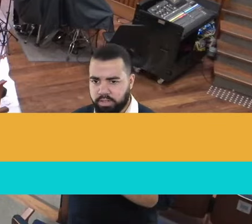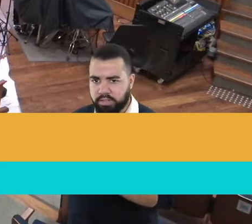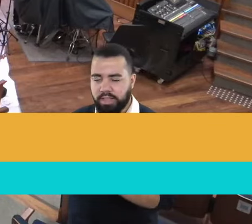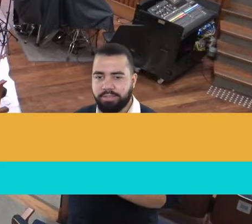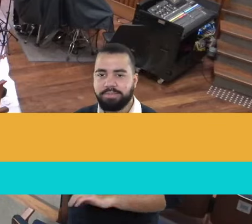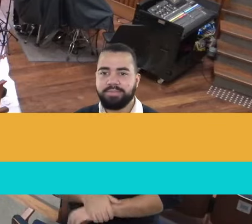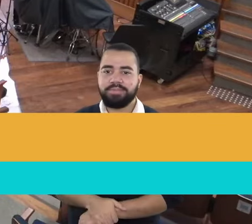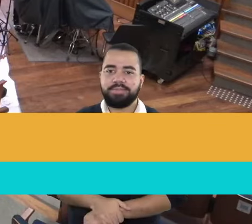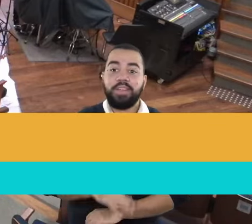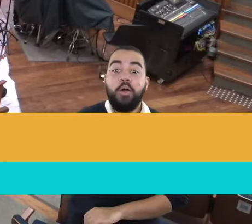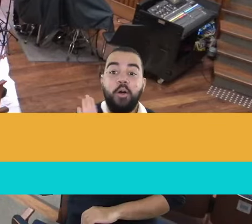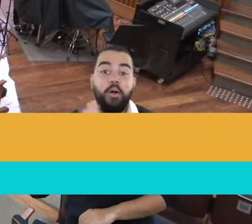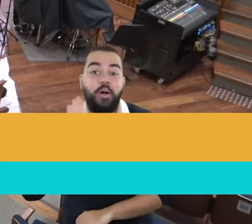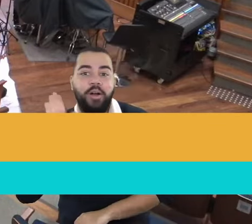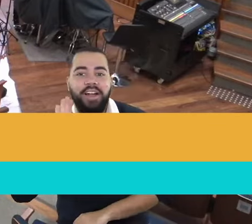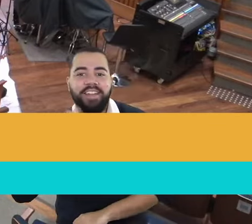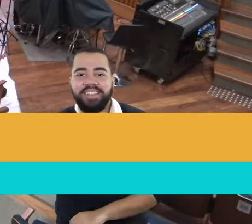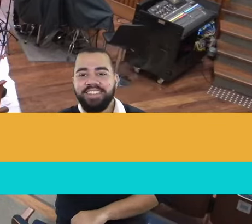Oi, gente!